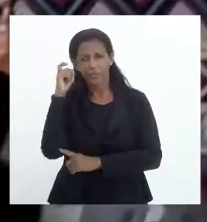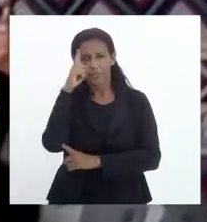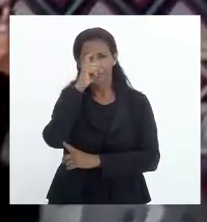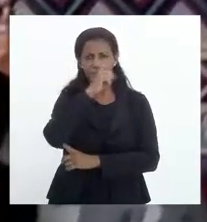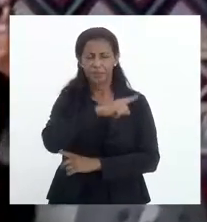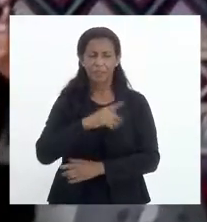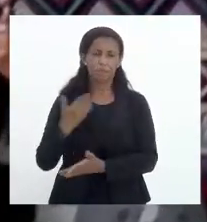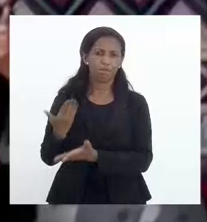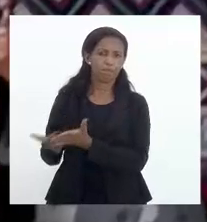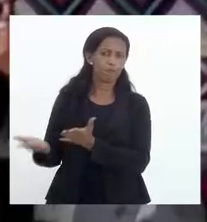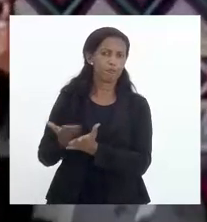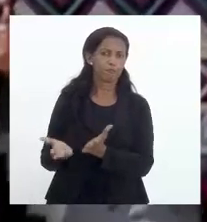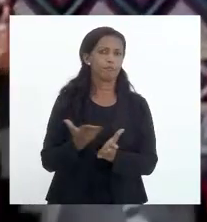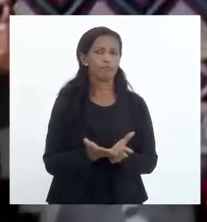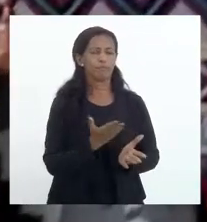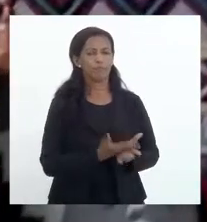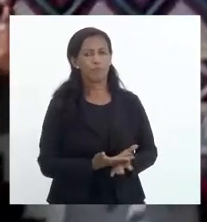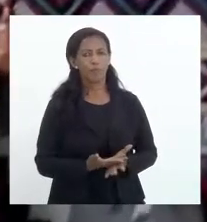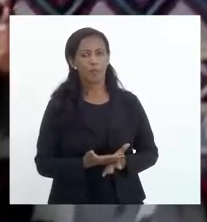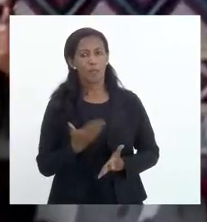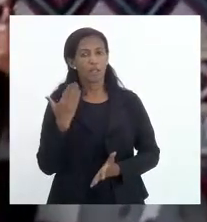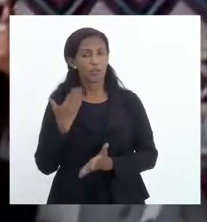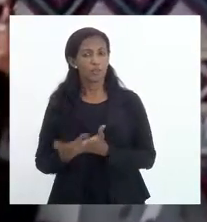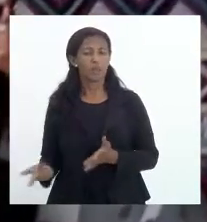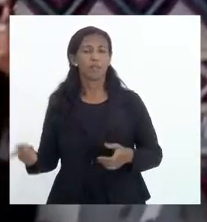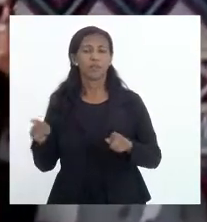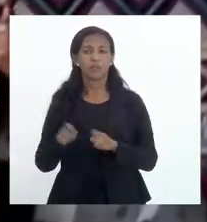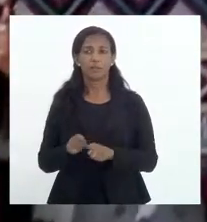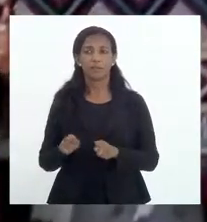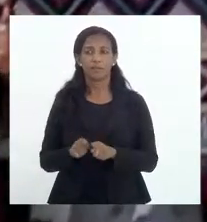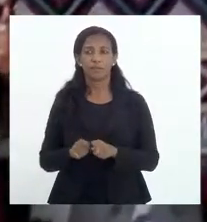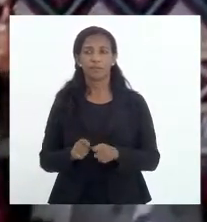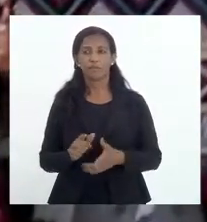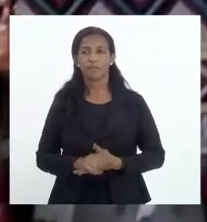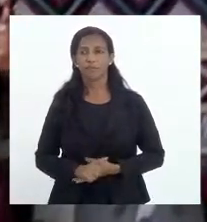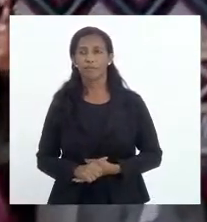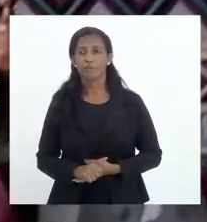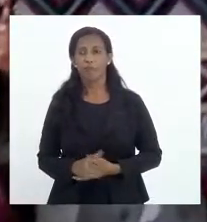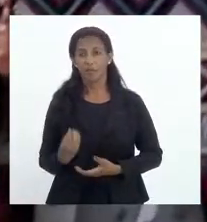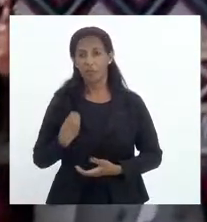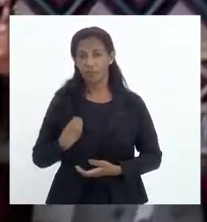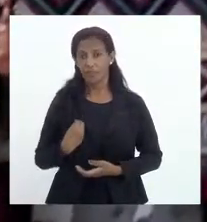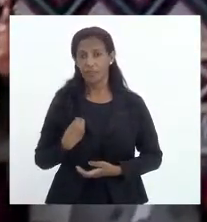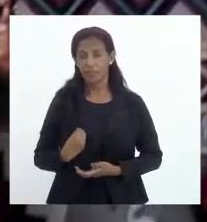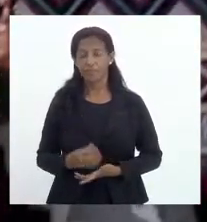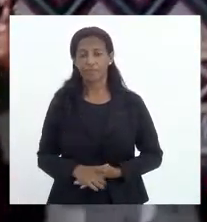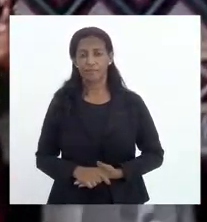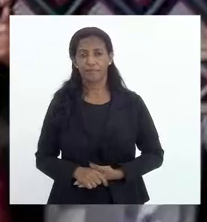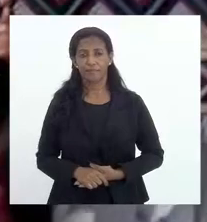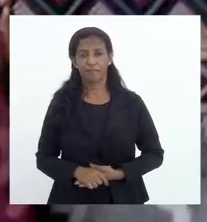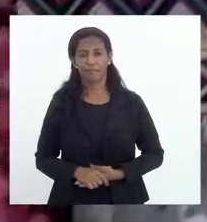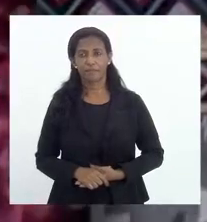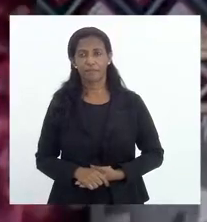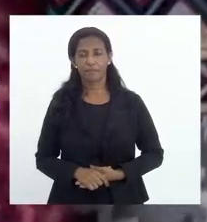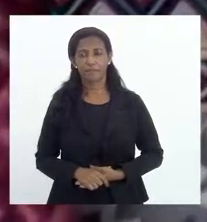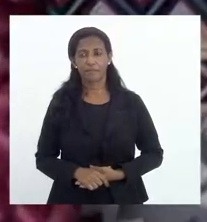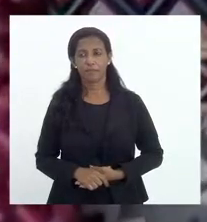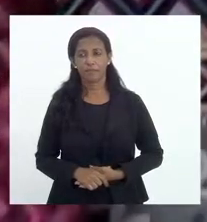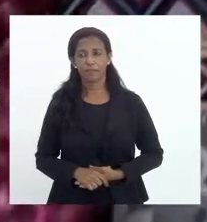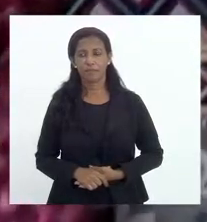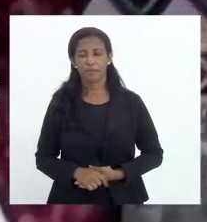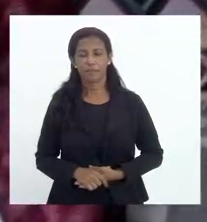de muitas perdas, de perdas inclusive de vidas, né? A gente está